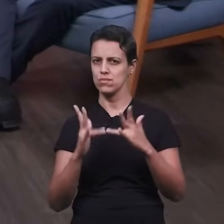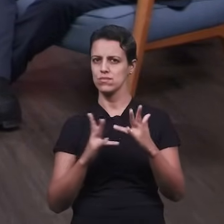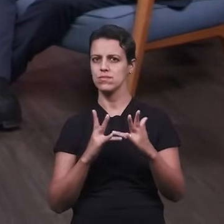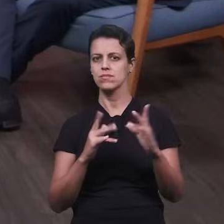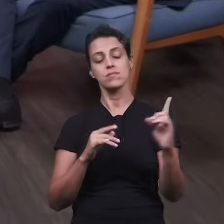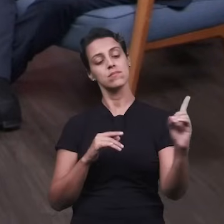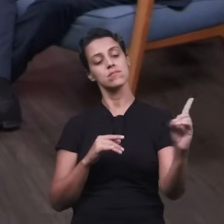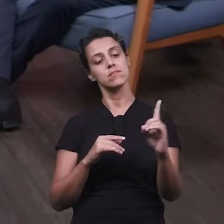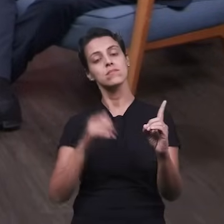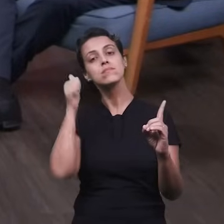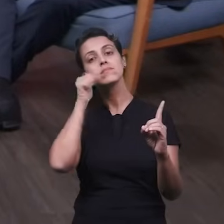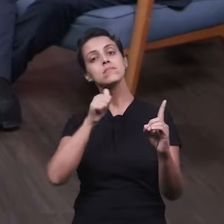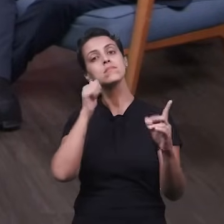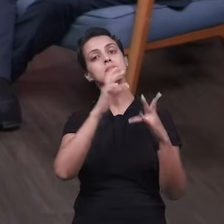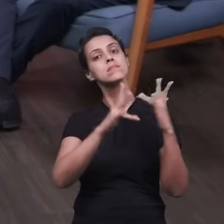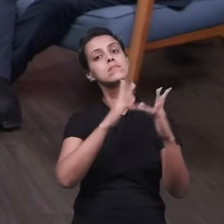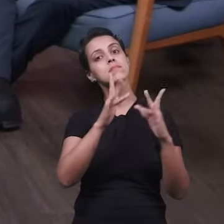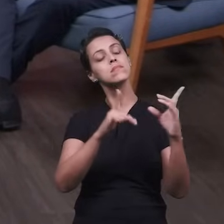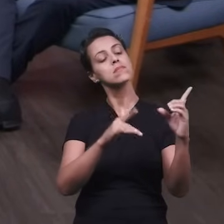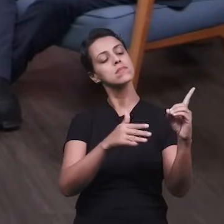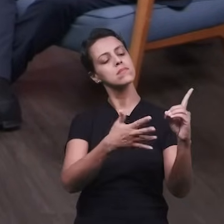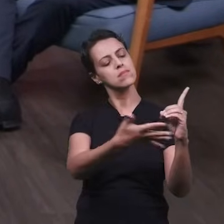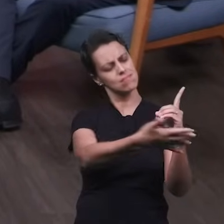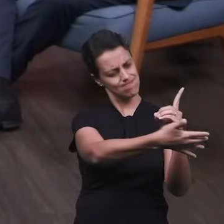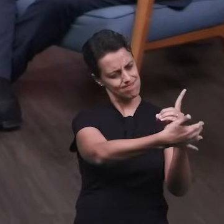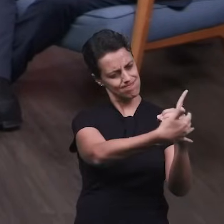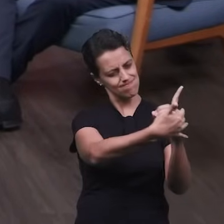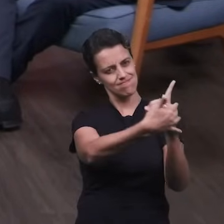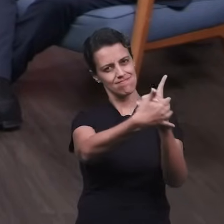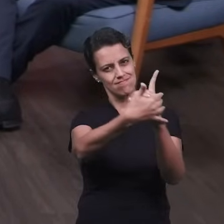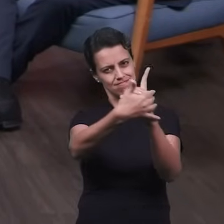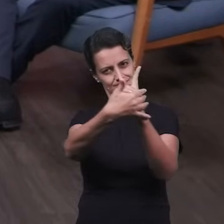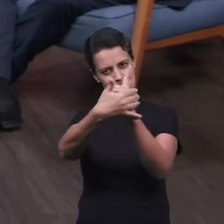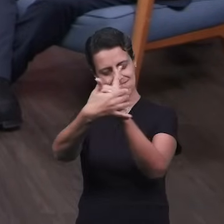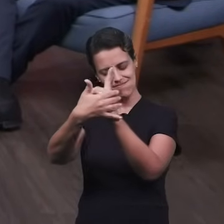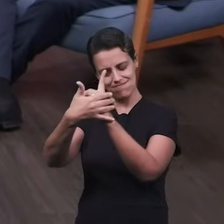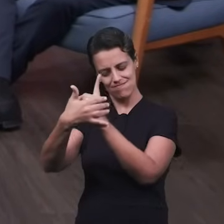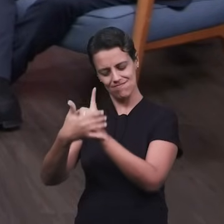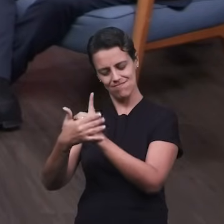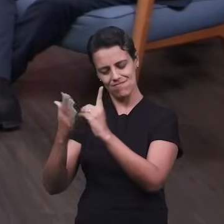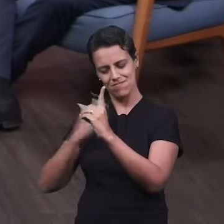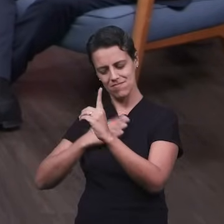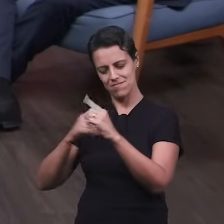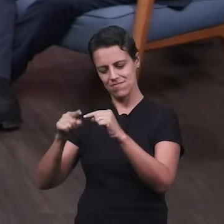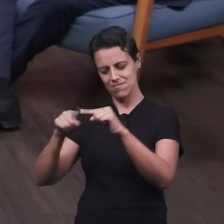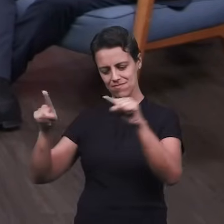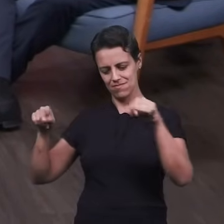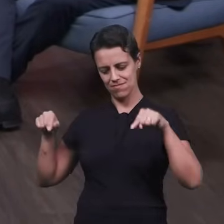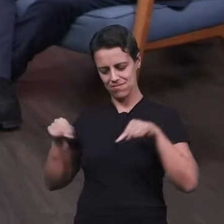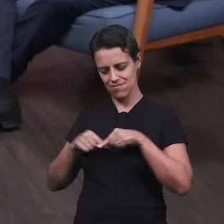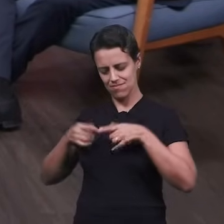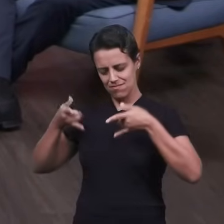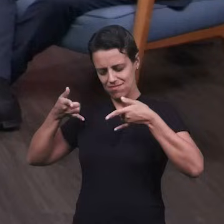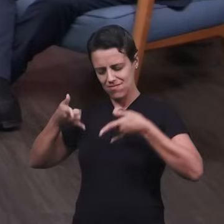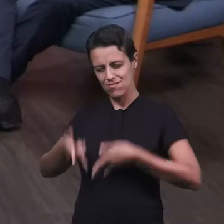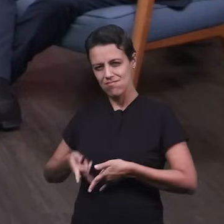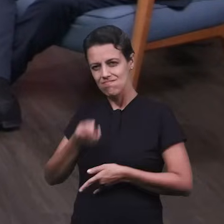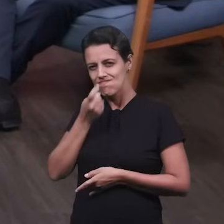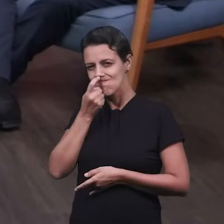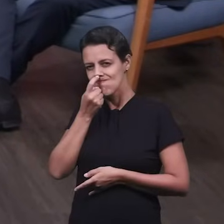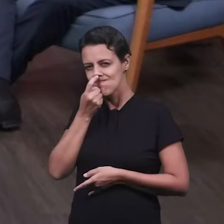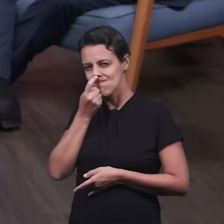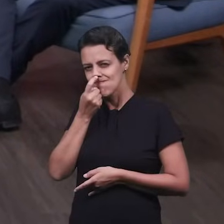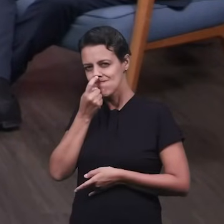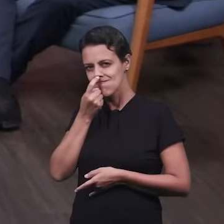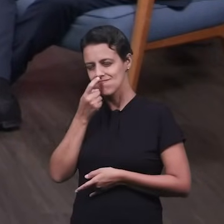Cantares, a sua noiva e a introduziu no seu aposento mais íntimo, na